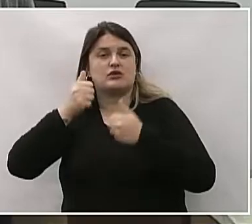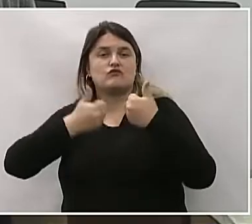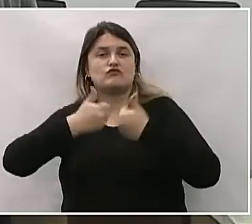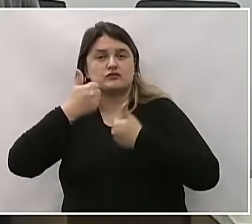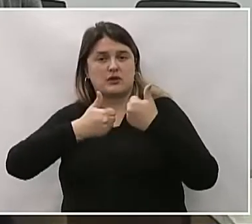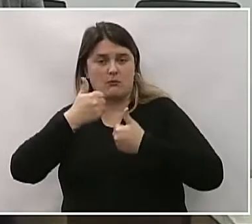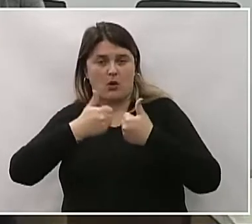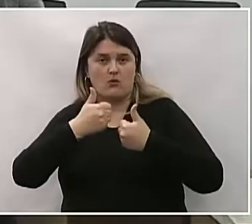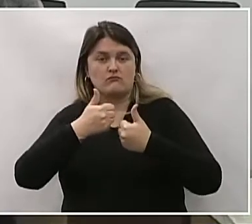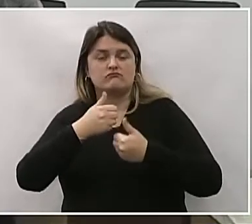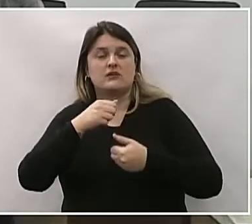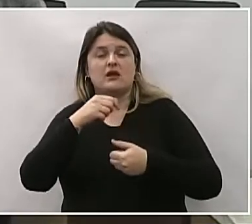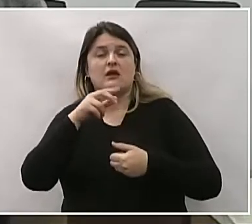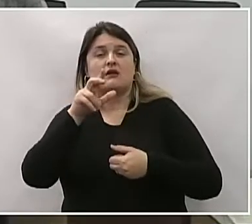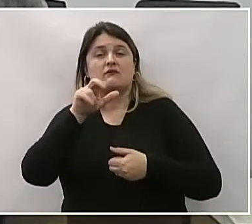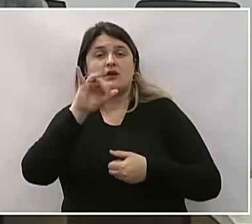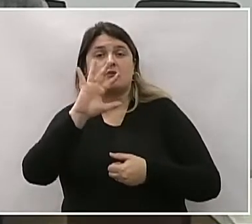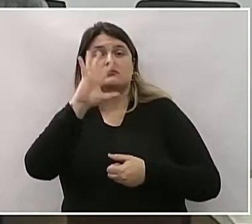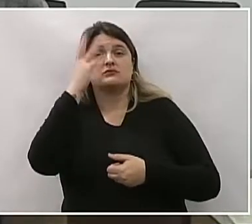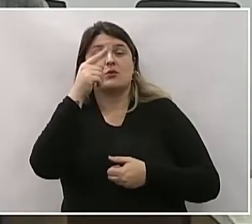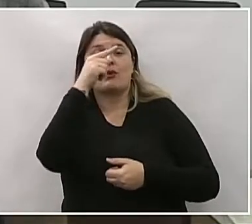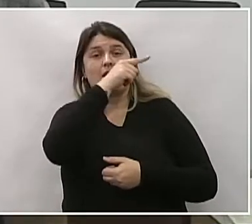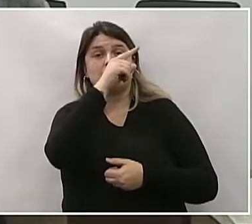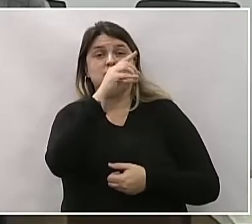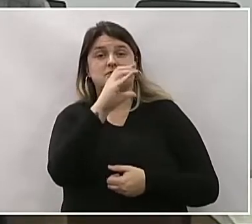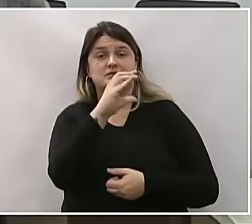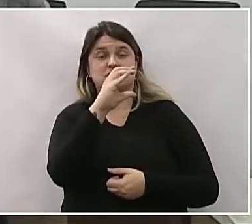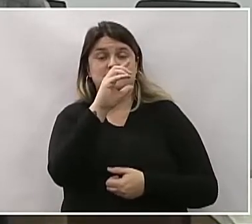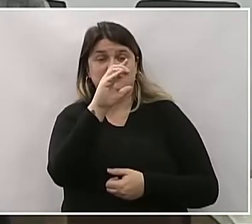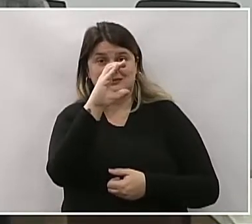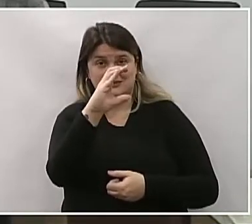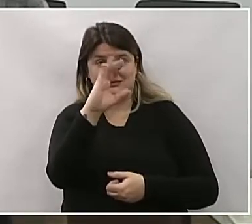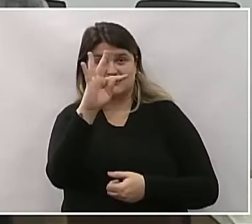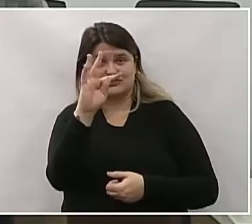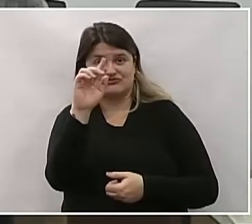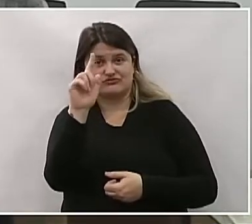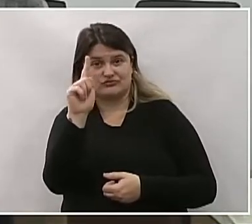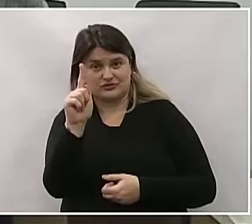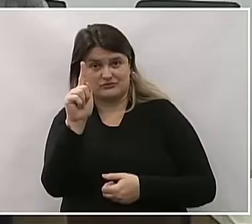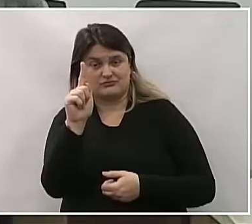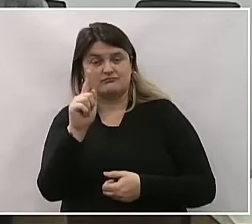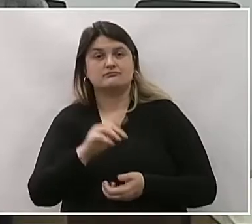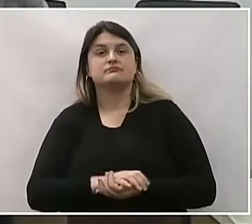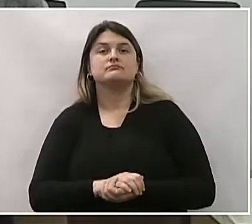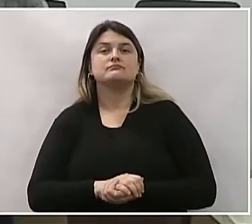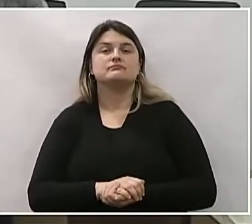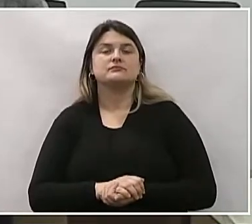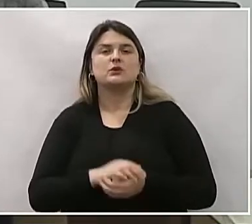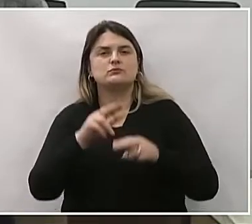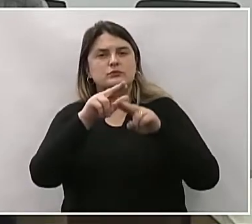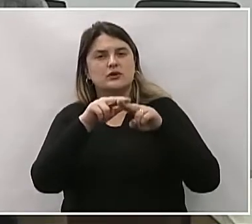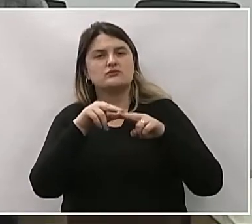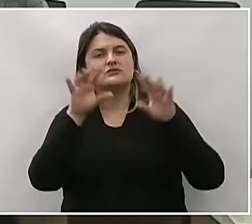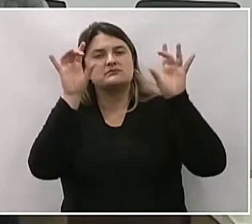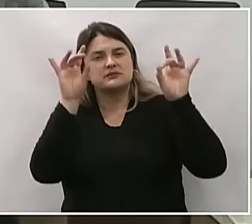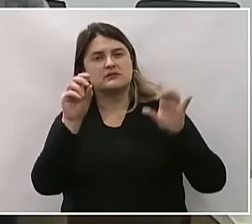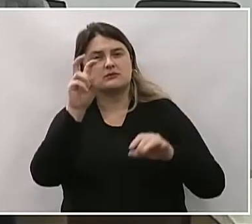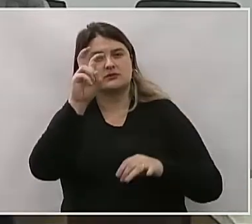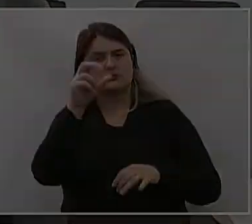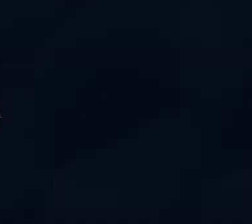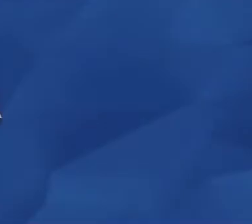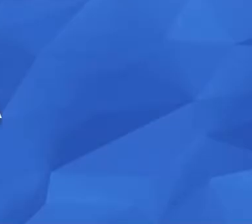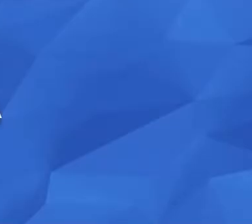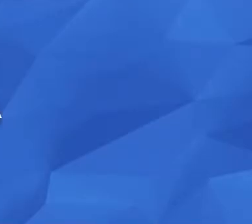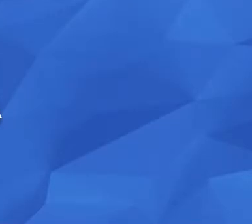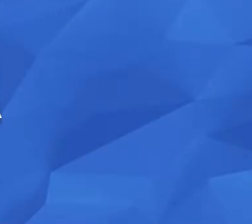no CTG esse jantar em italiano em comemoração aos 51 anos da Associação Atlética